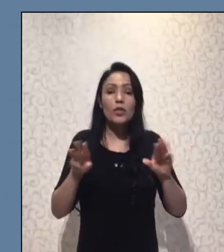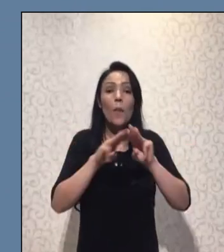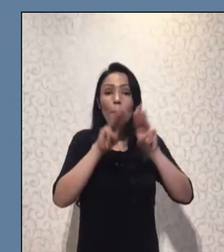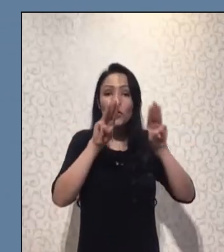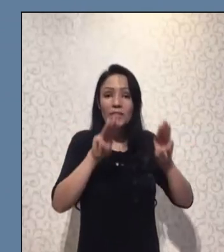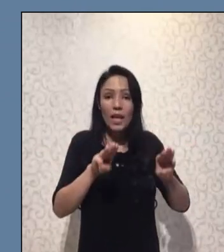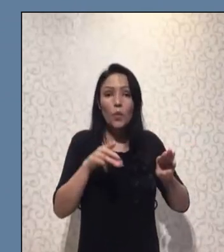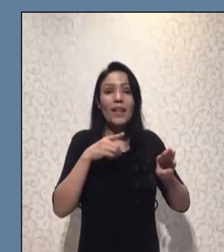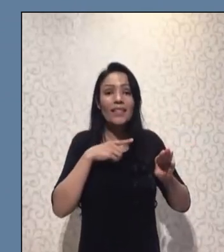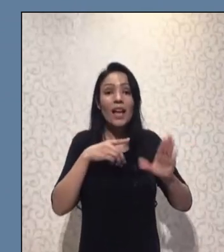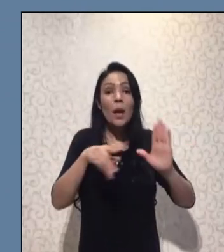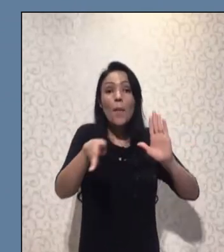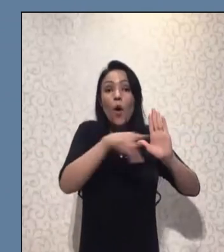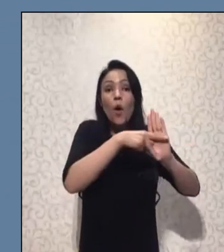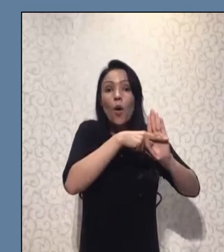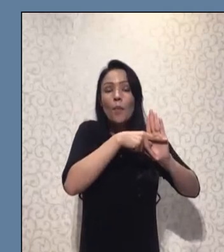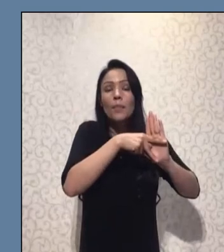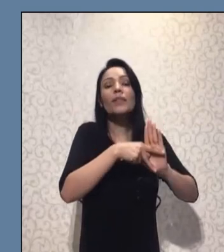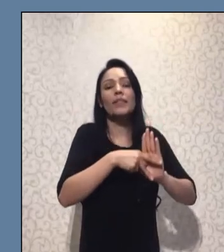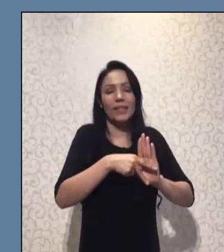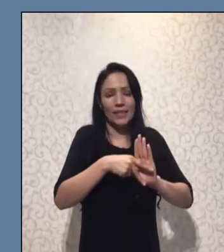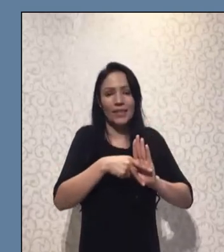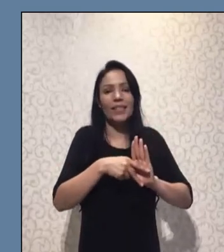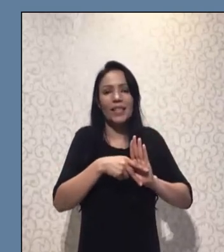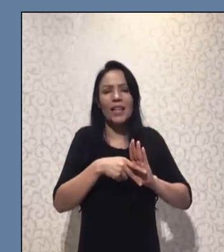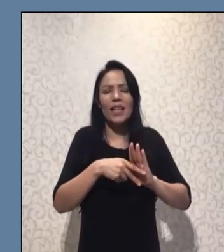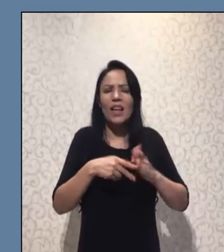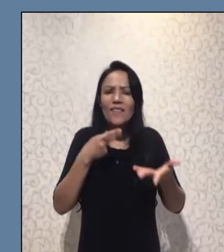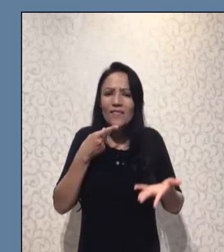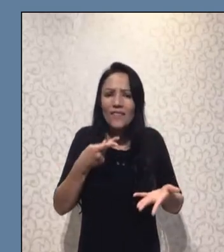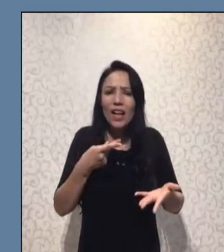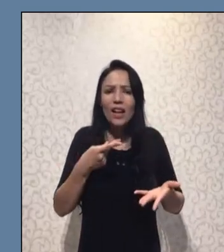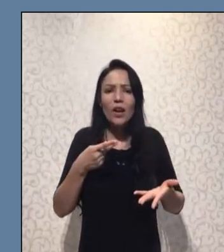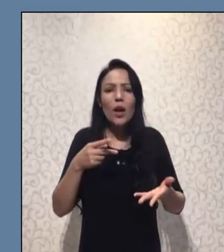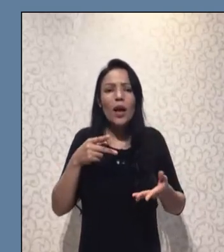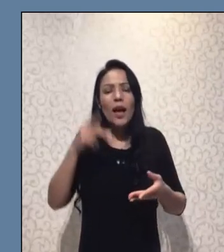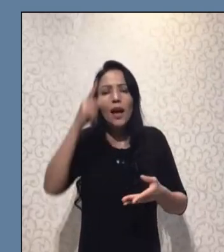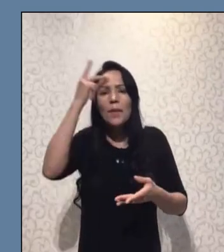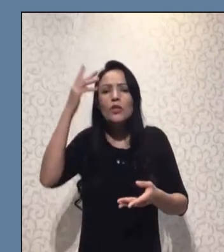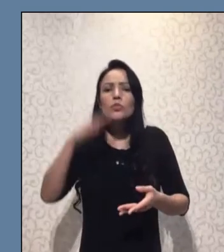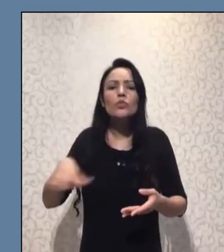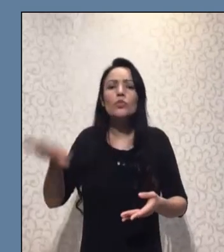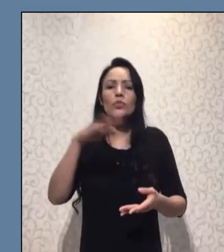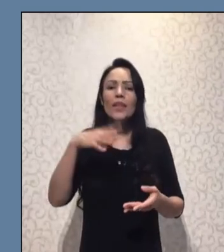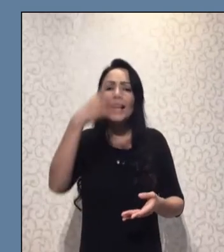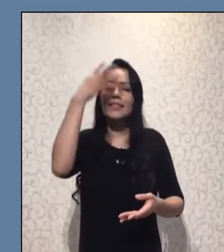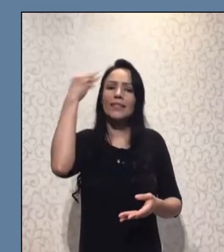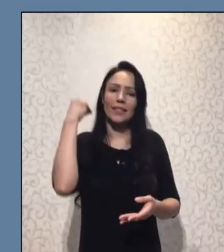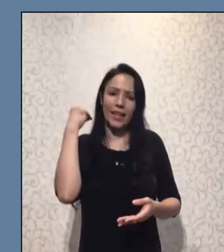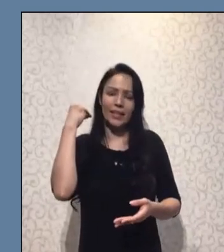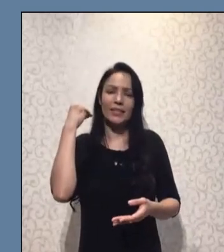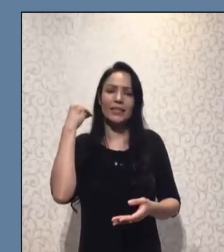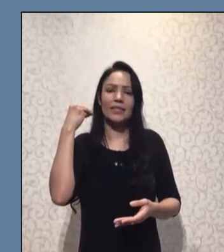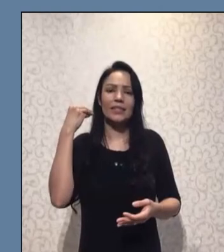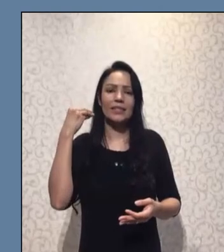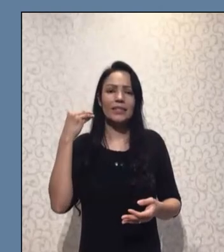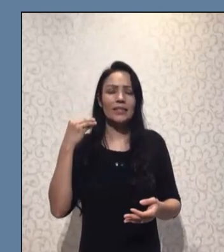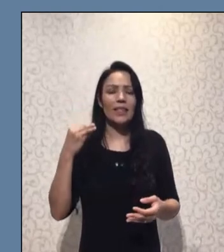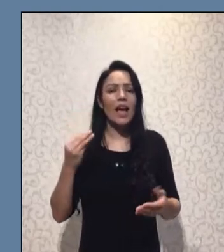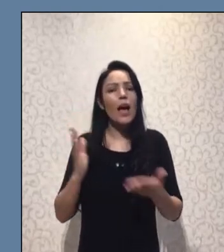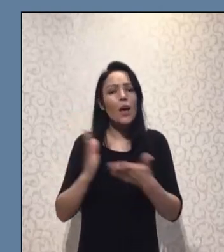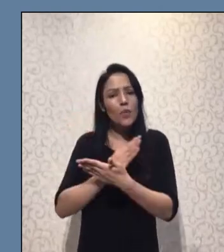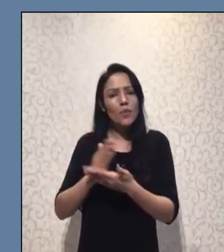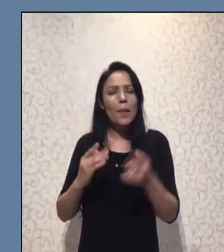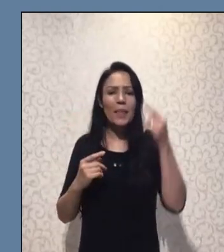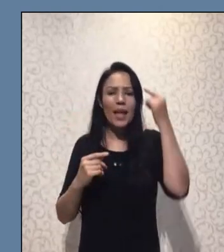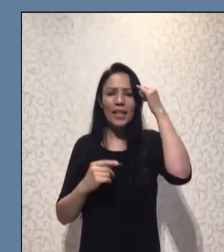mais. Por que que eu estou dizendo isso? Porque as pessoas perdem essa dimensão, a começar das nossas elites. Entendeu? As